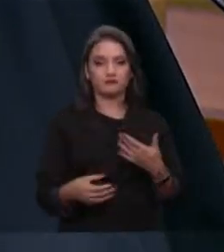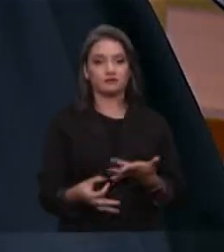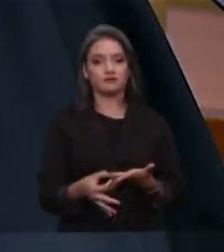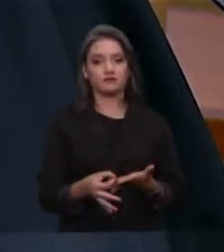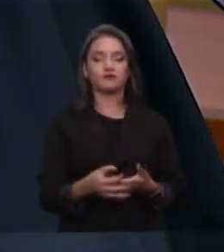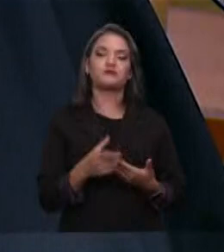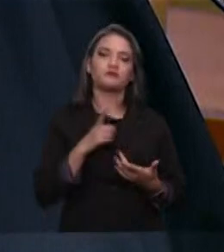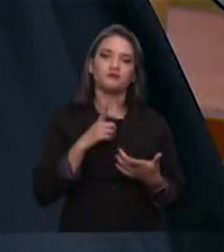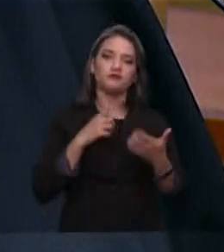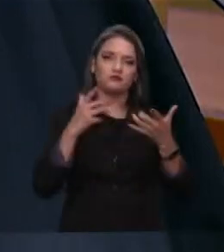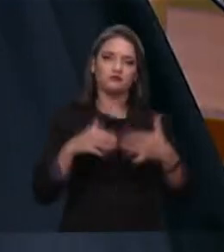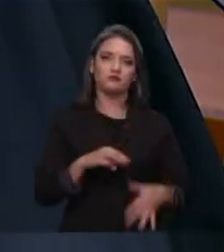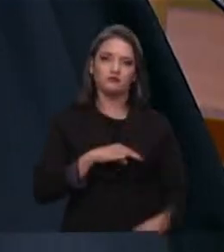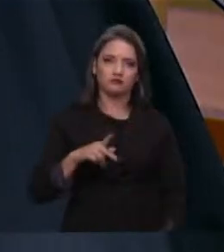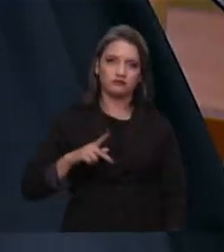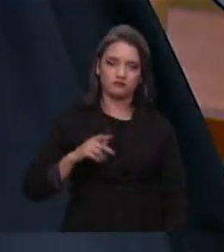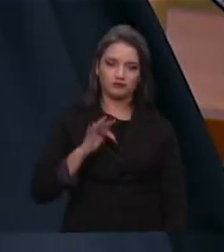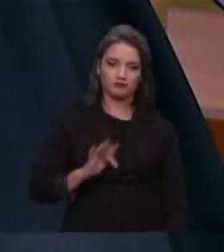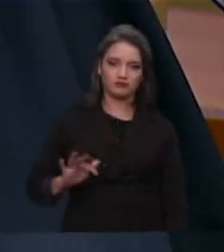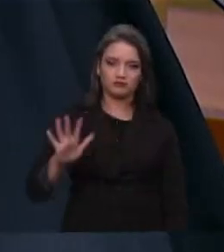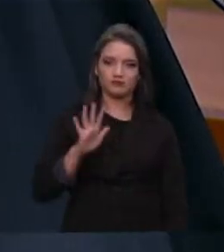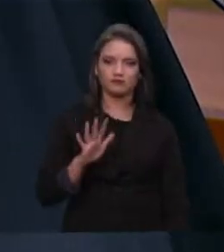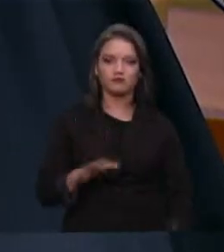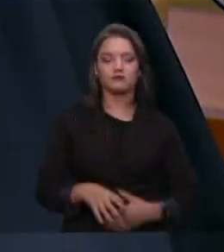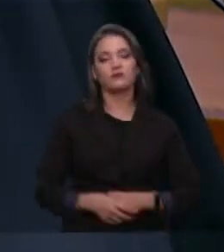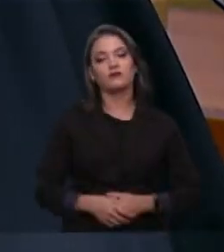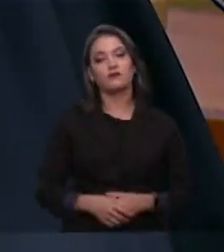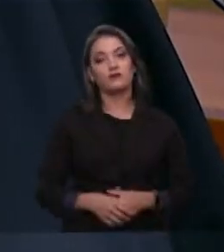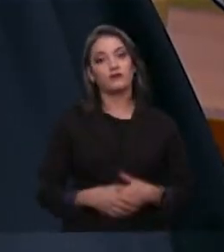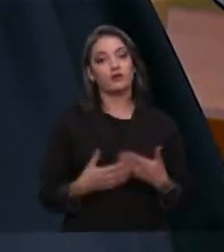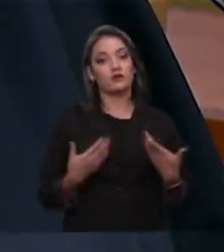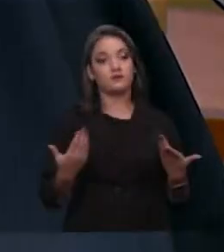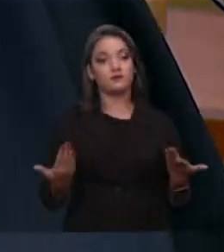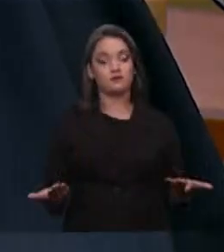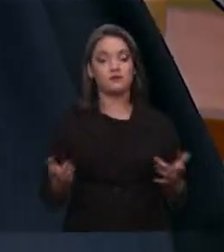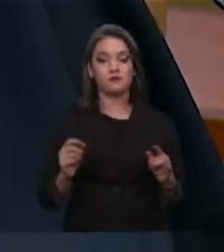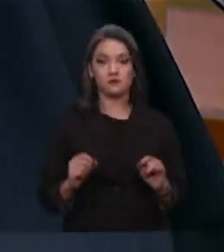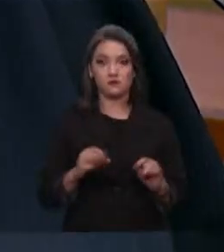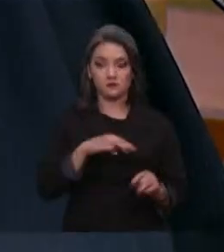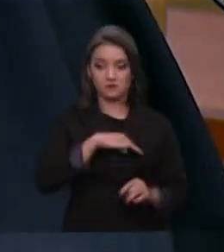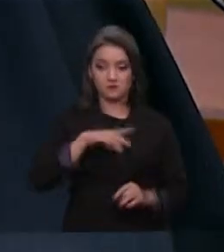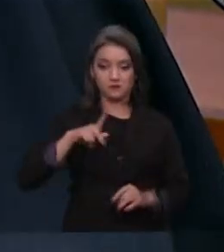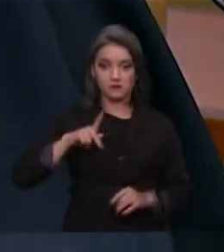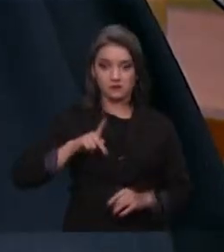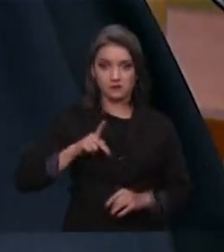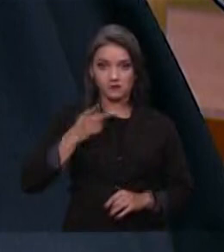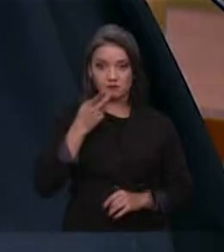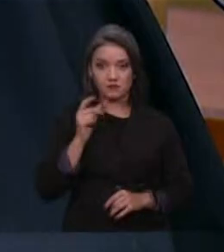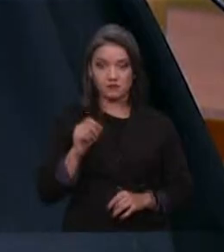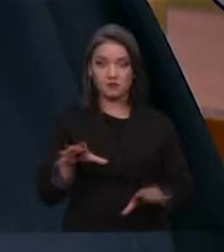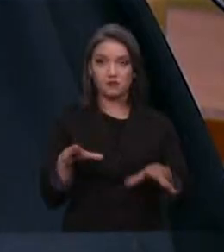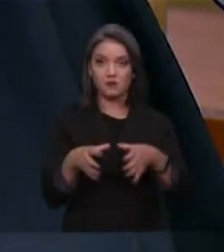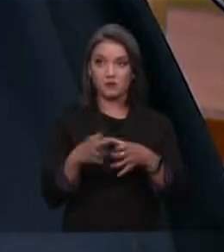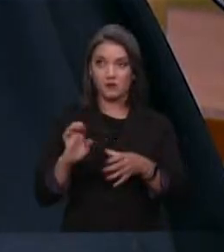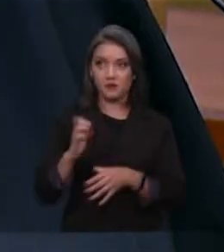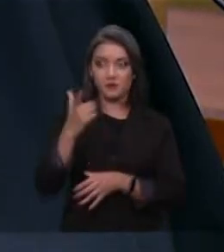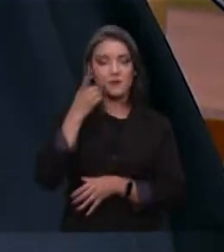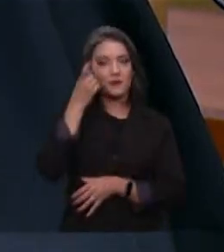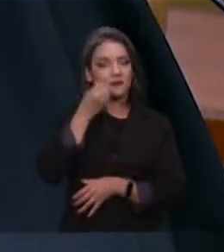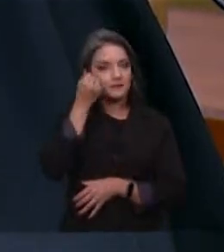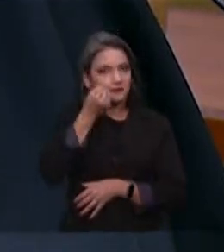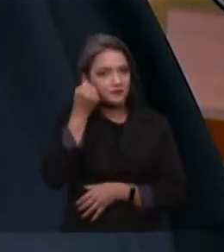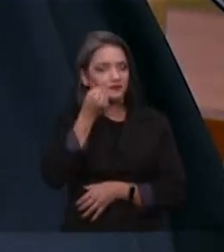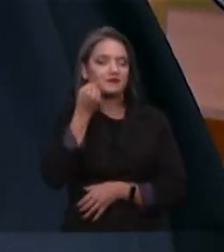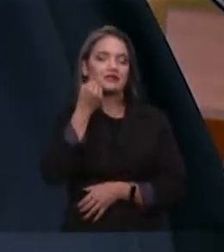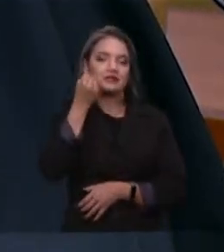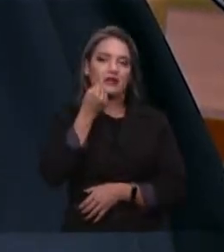e 42 das alegações finais do Ministério Público Federal. Como se vê, segundo o Ministério Público, o grupo do ex-senador Fernando Collor,